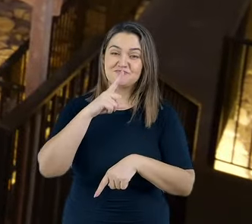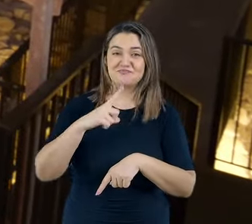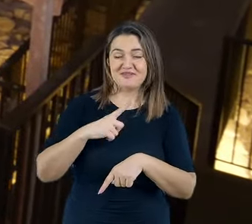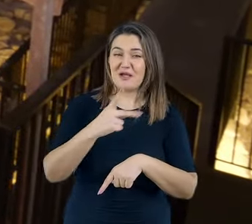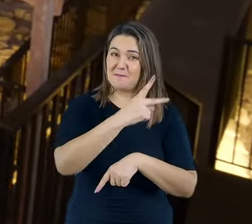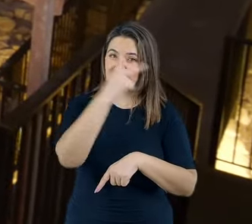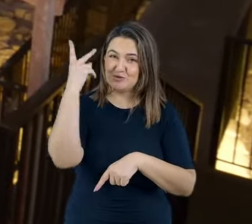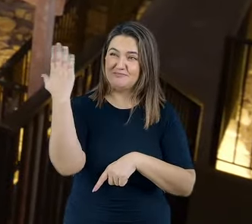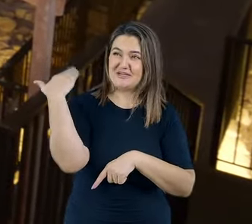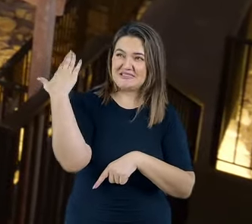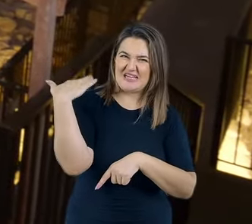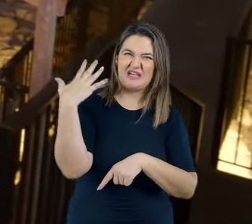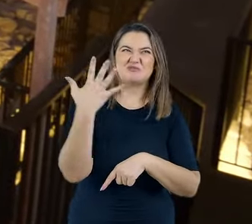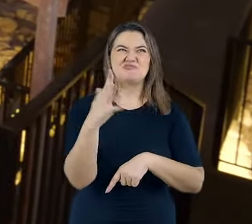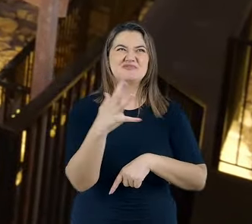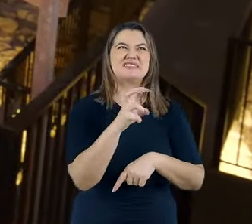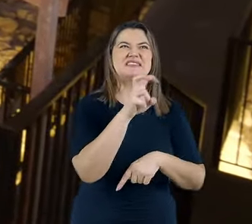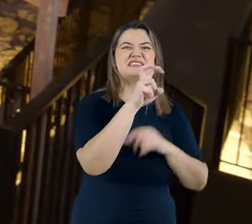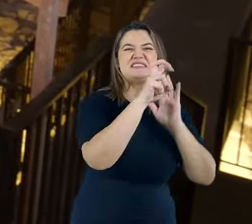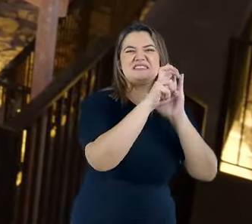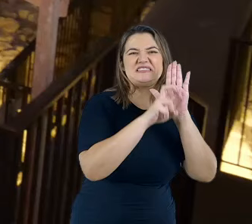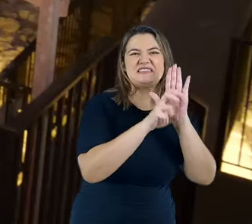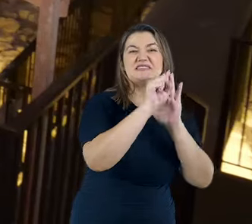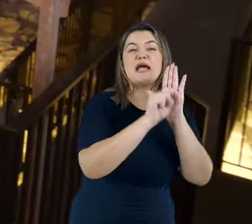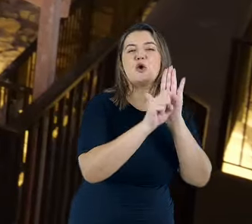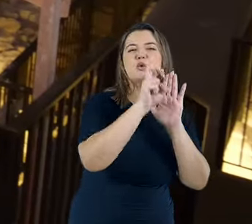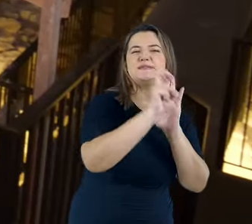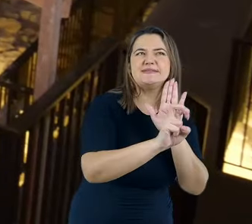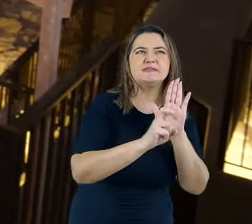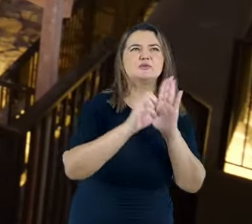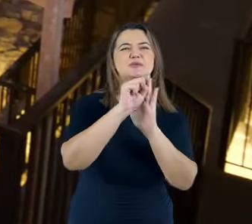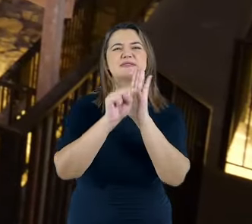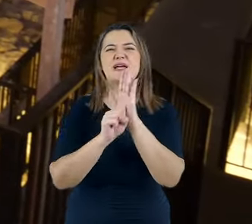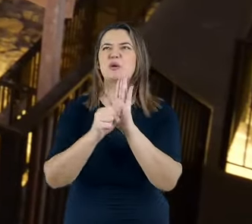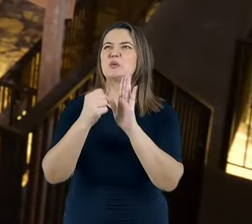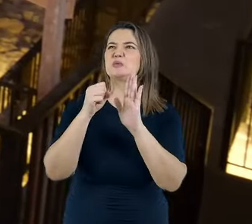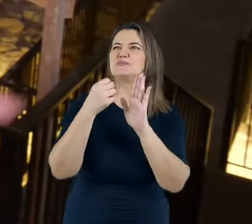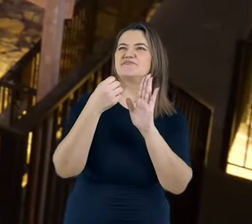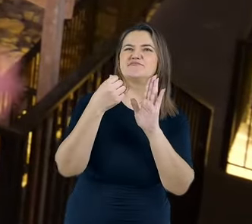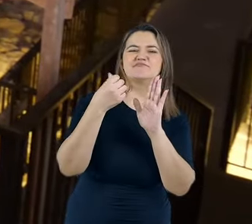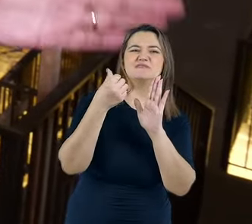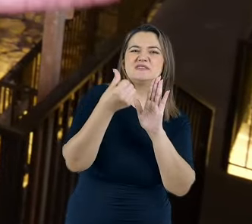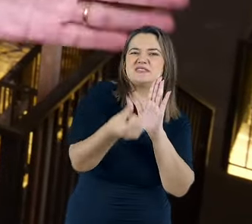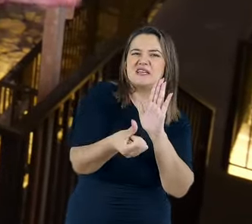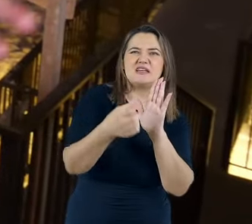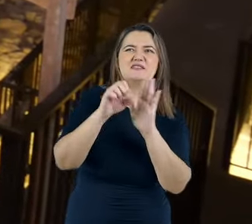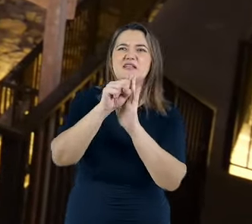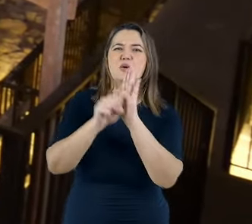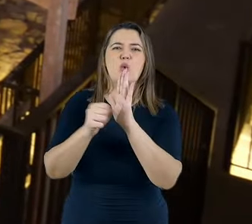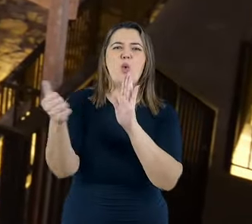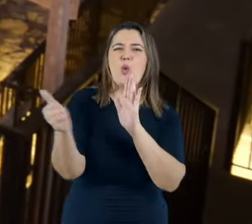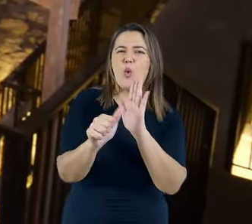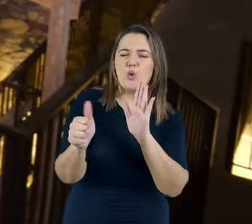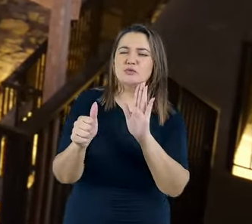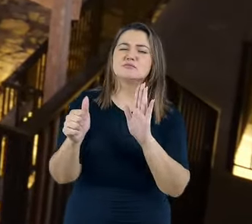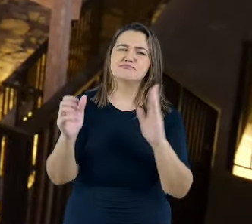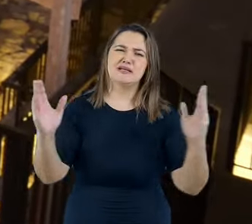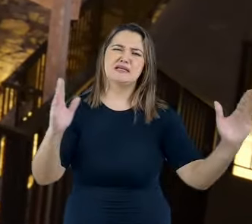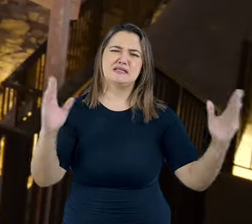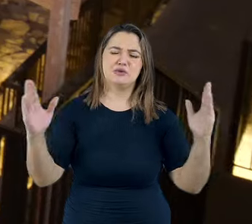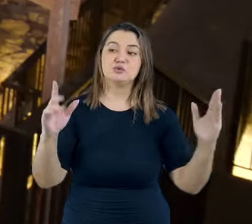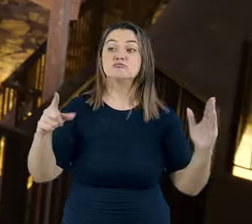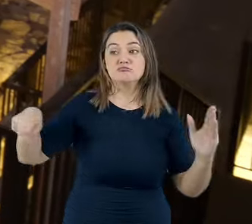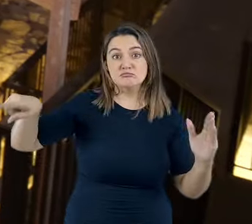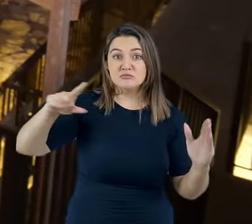bizantino, 4 século em diante, 5 século, alto da Idade Média, século 10, século 11, esses períodos que o Ariel mencionou,